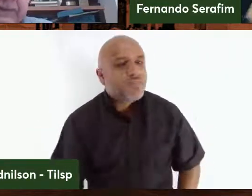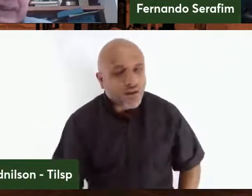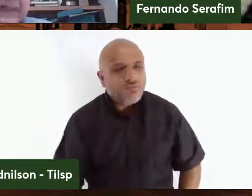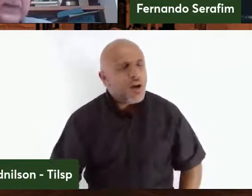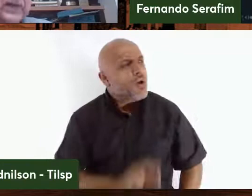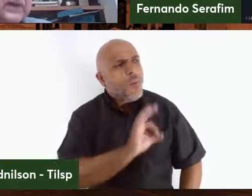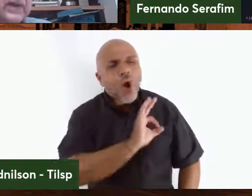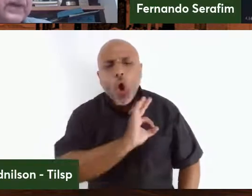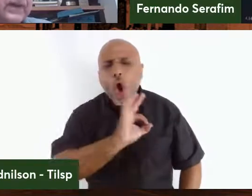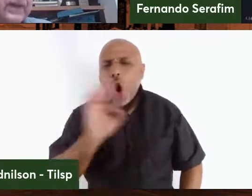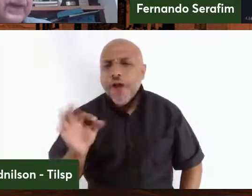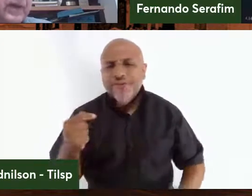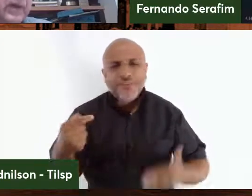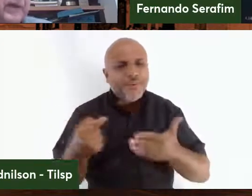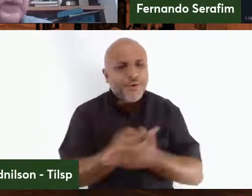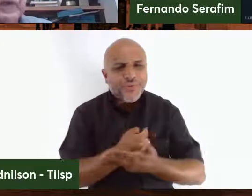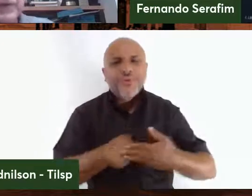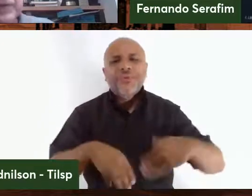pergunta também.